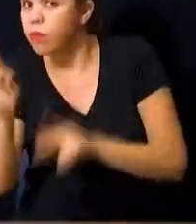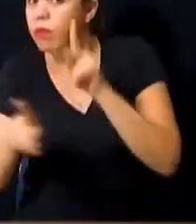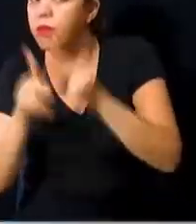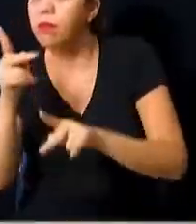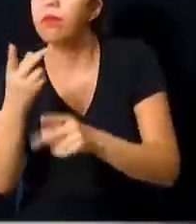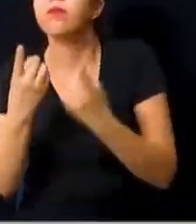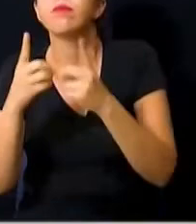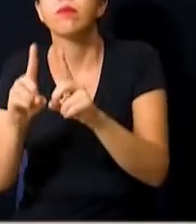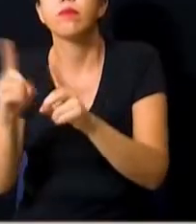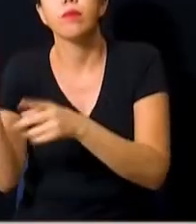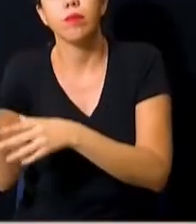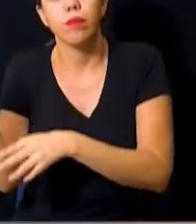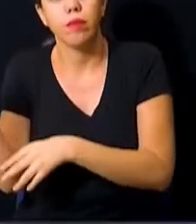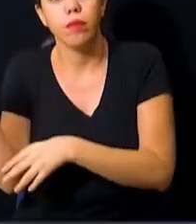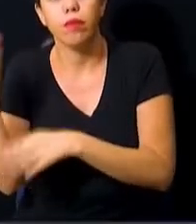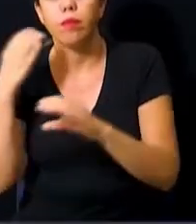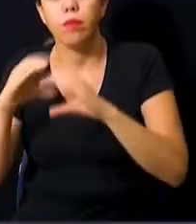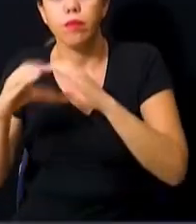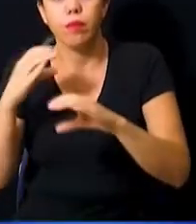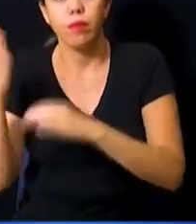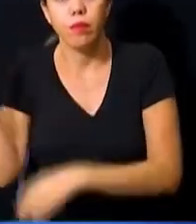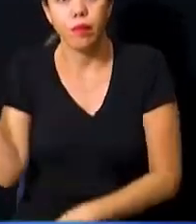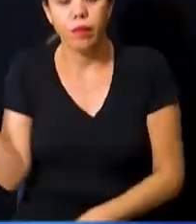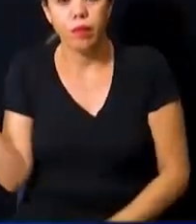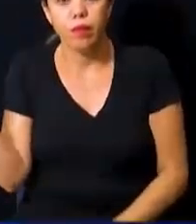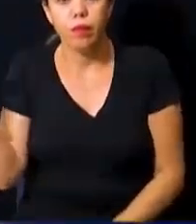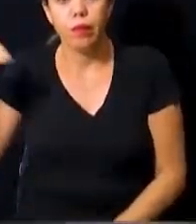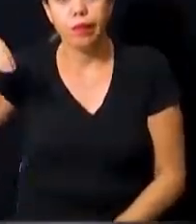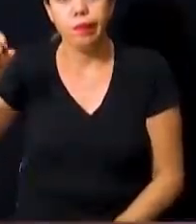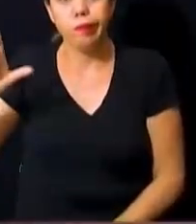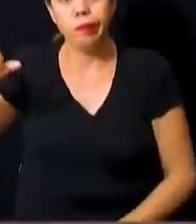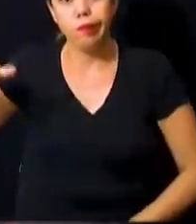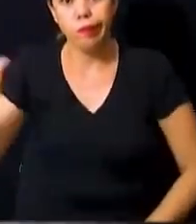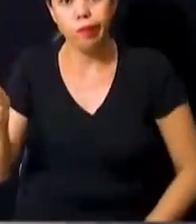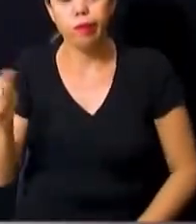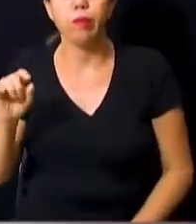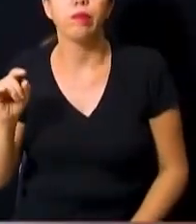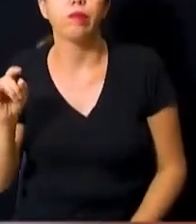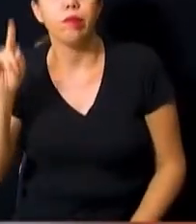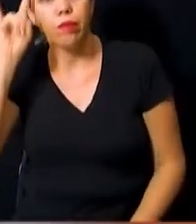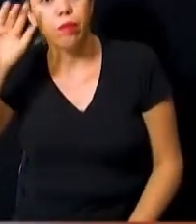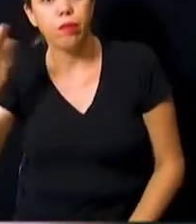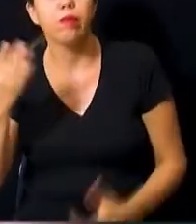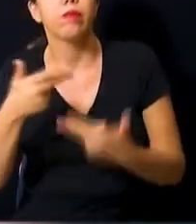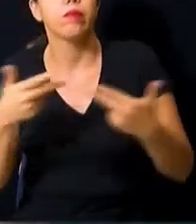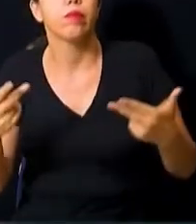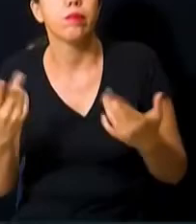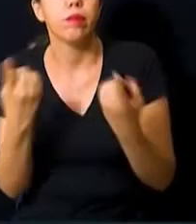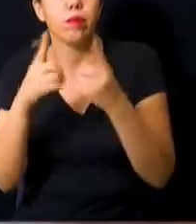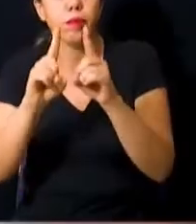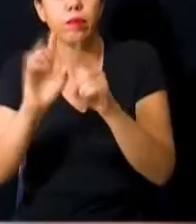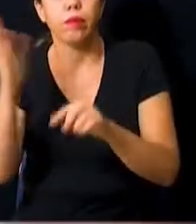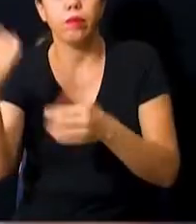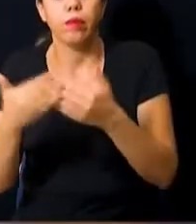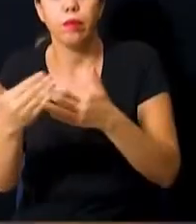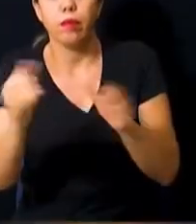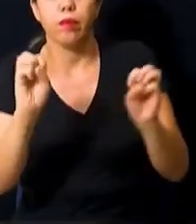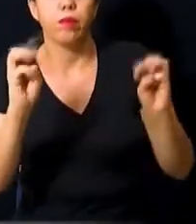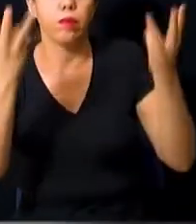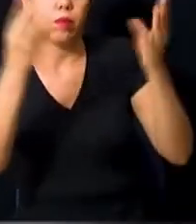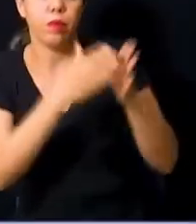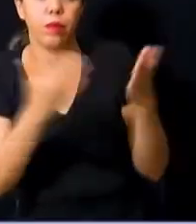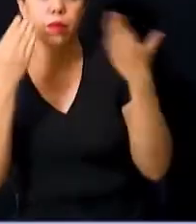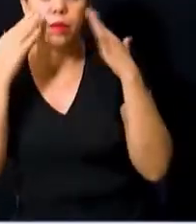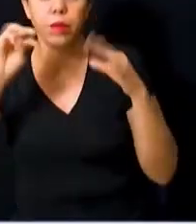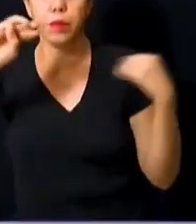outra metade, Bastian, interpretada pelo cantor Maluma, foi flagrado numa traição e o casamento, que iria acontecer